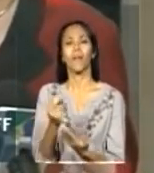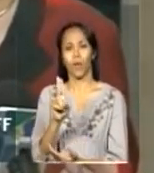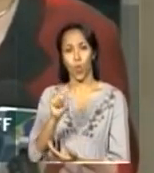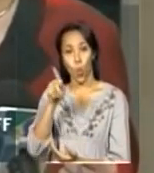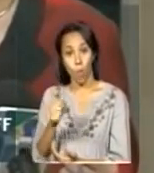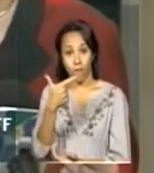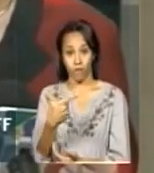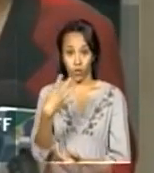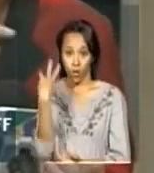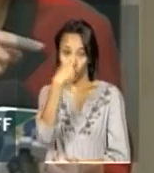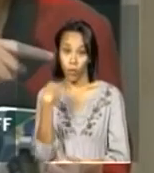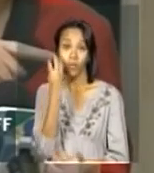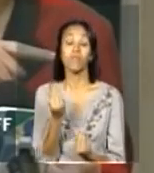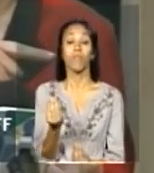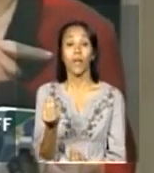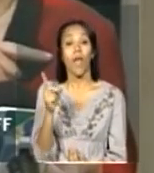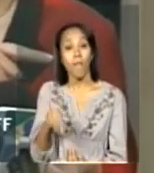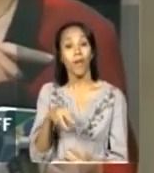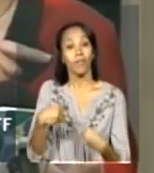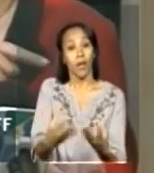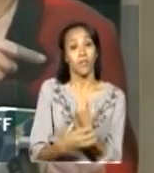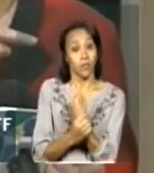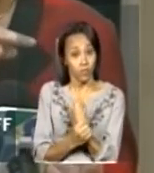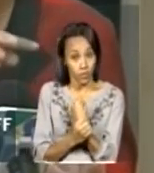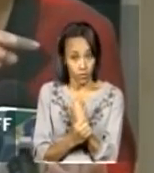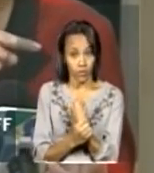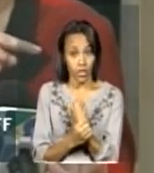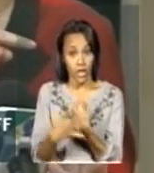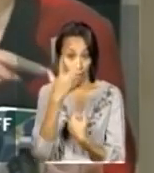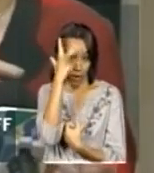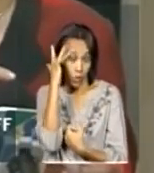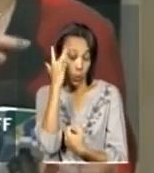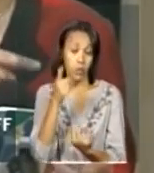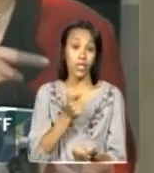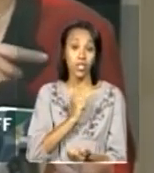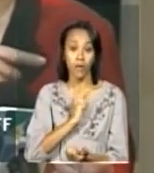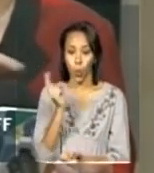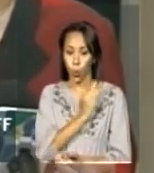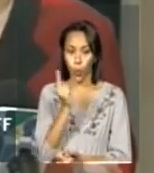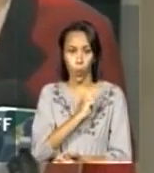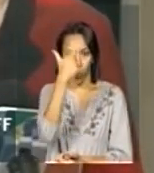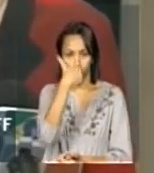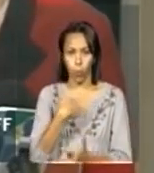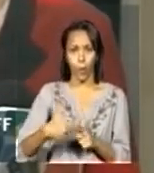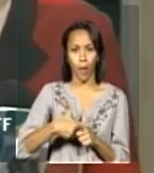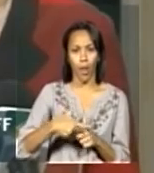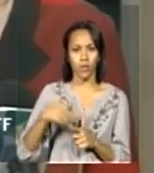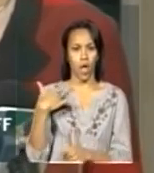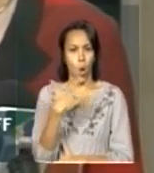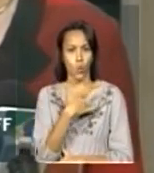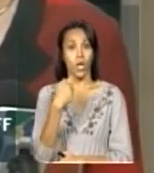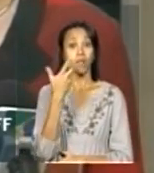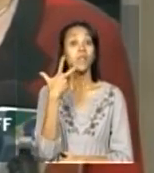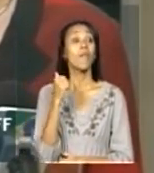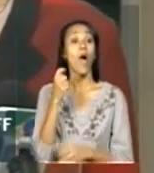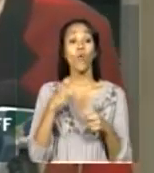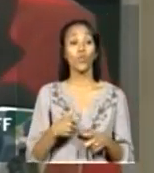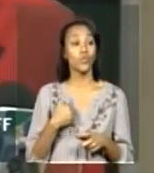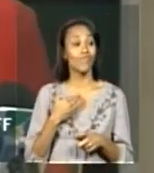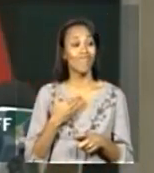UPA 24 horas? Para garantir que que a pessoa que tiver alguma emergência ou uma urgência, ela tenha para onde